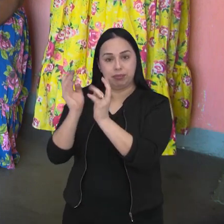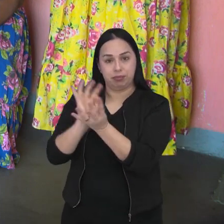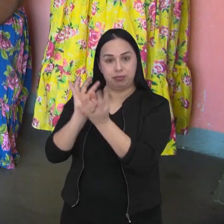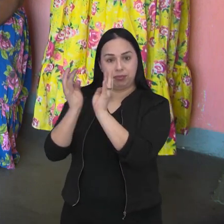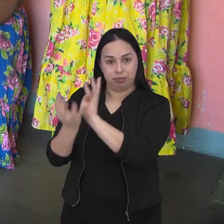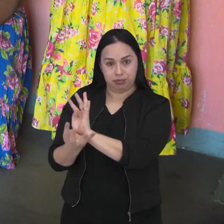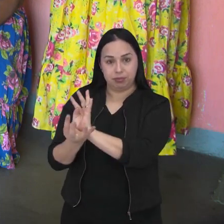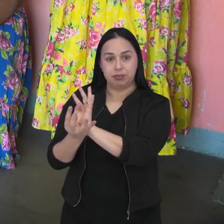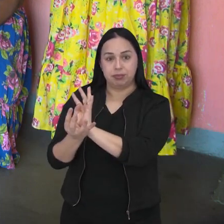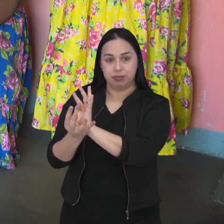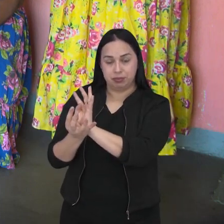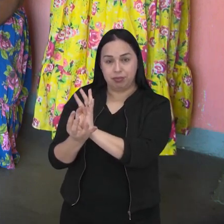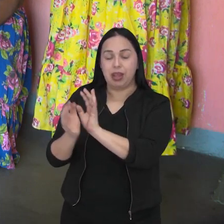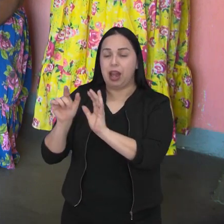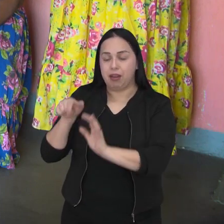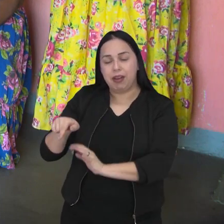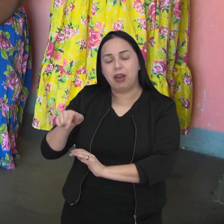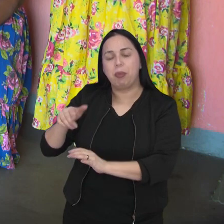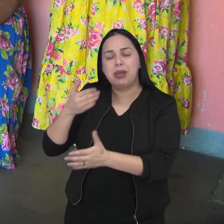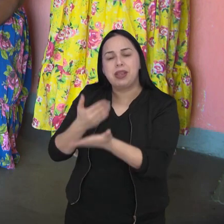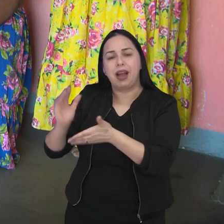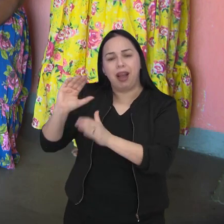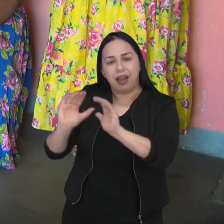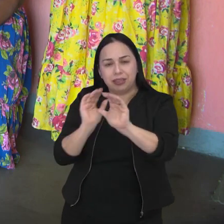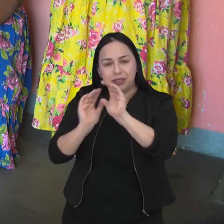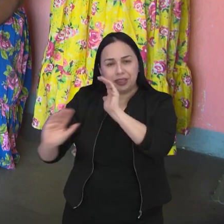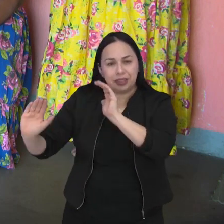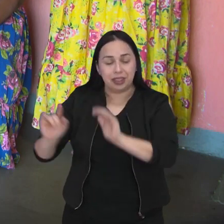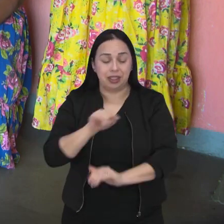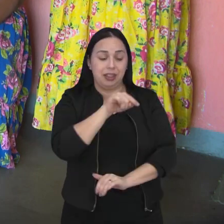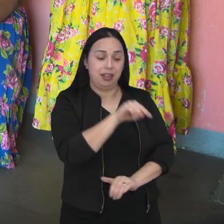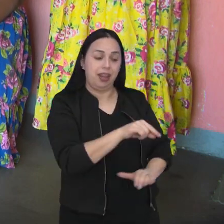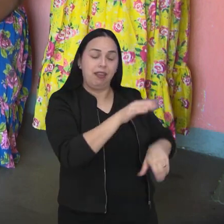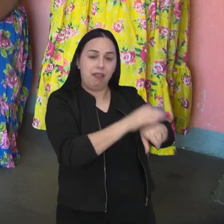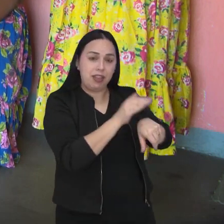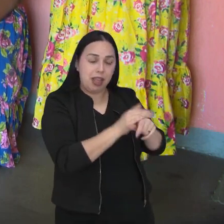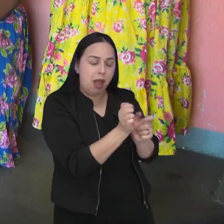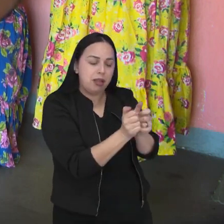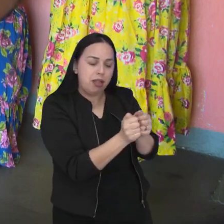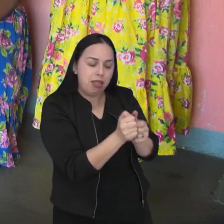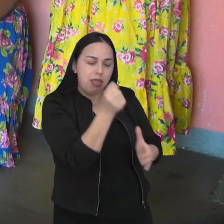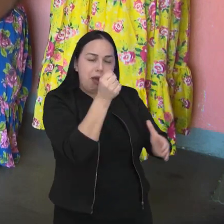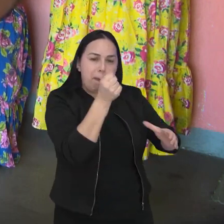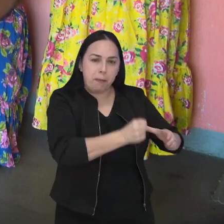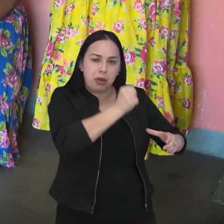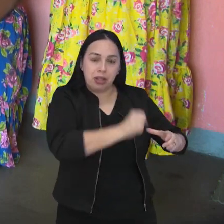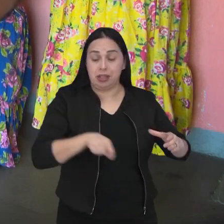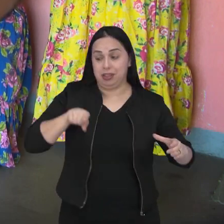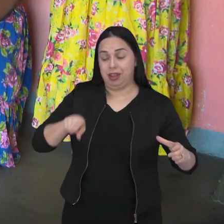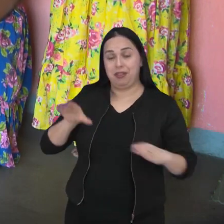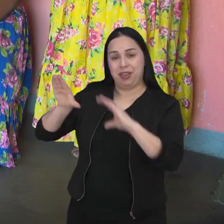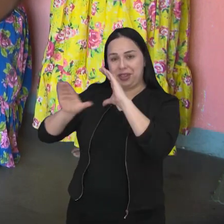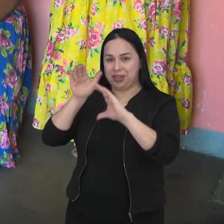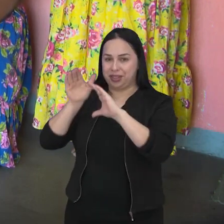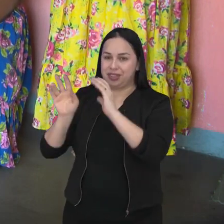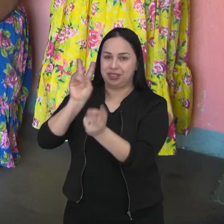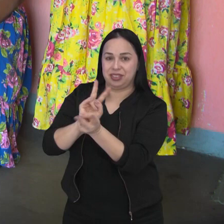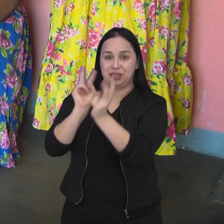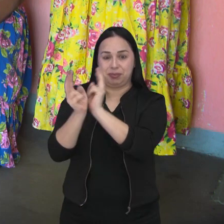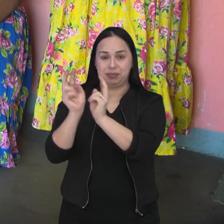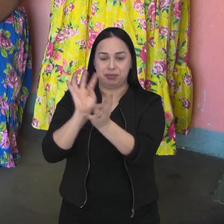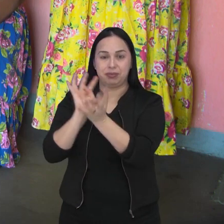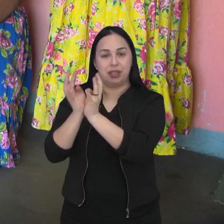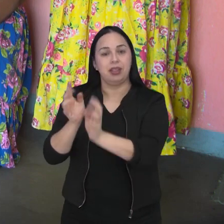você me falou, isso, né? O ponto é a cantoria. Isso. Então, enquanto o Laudenin faz paçoca, tem cantoria, tem ponto de